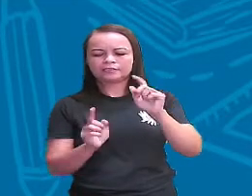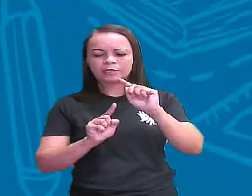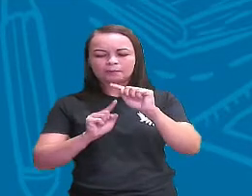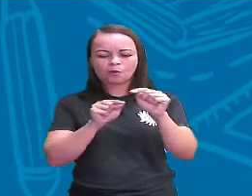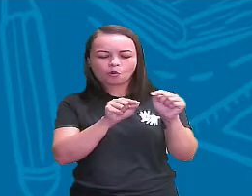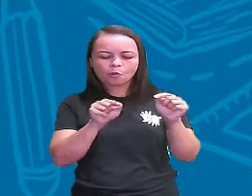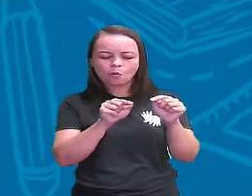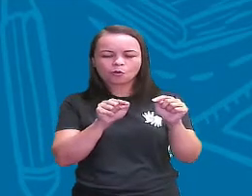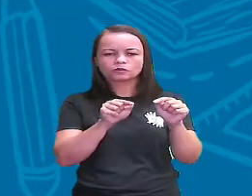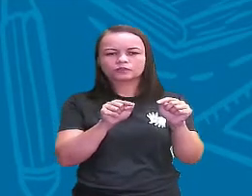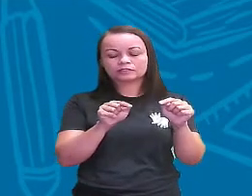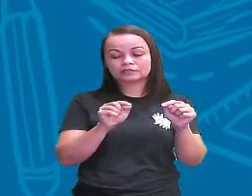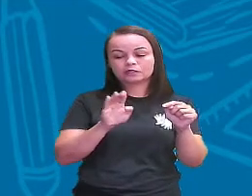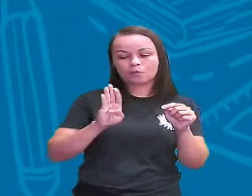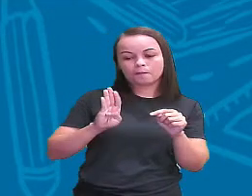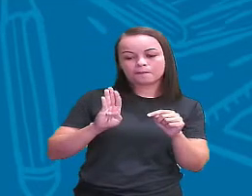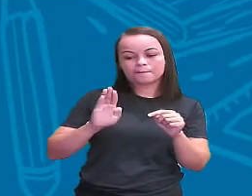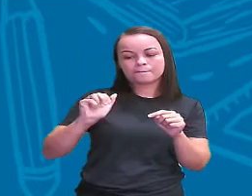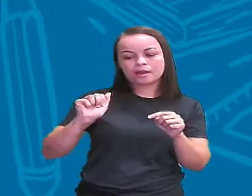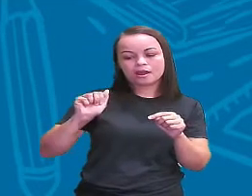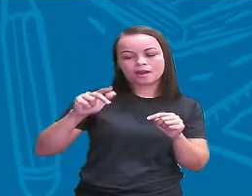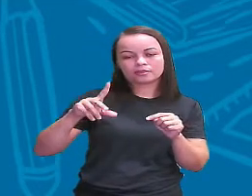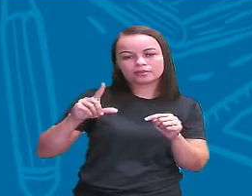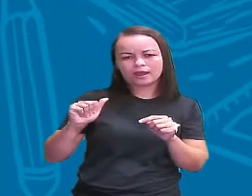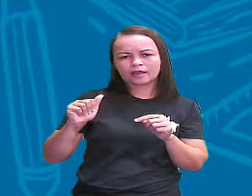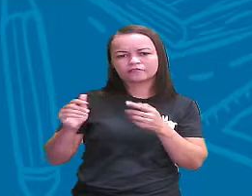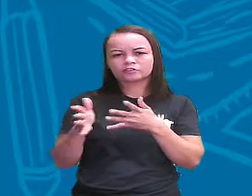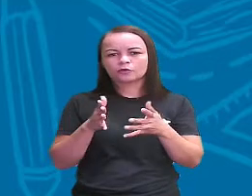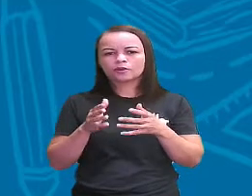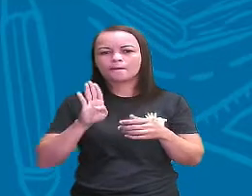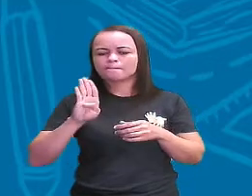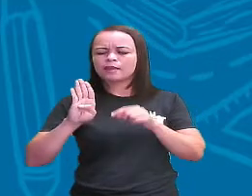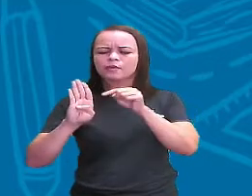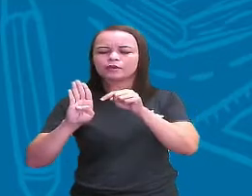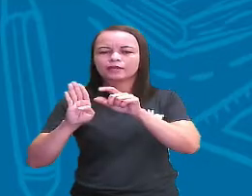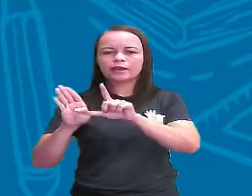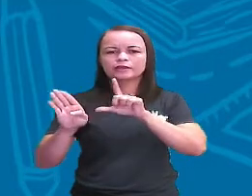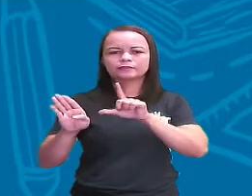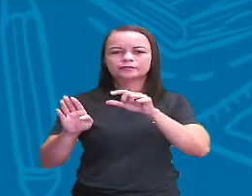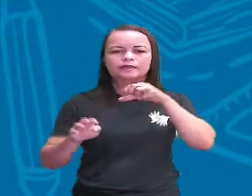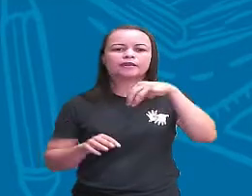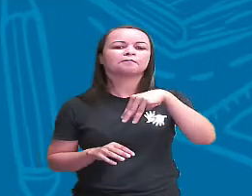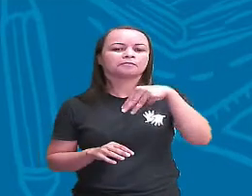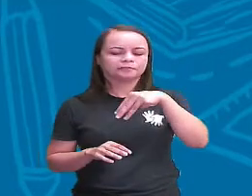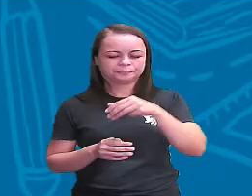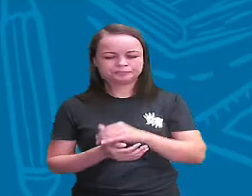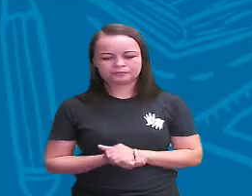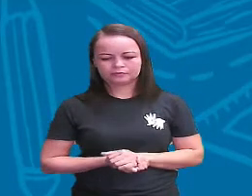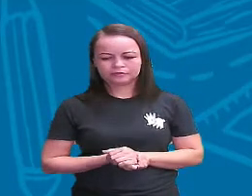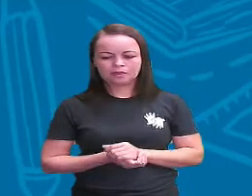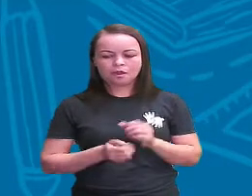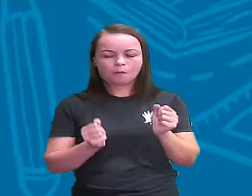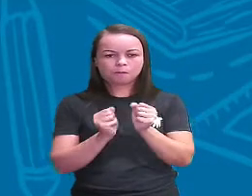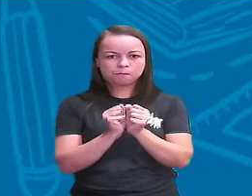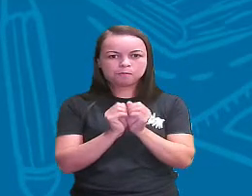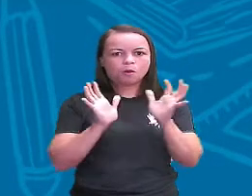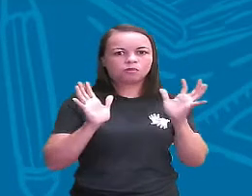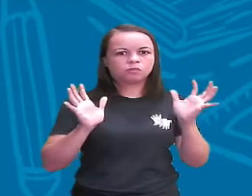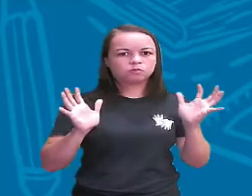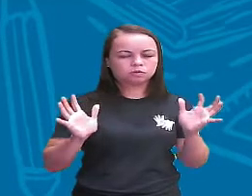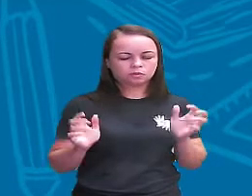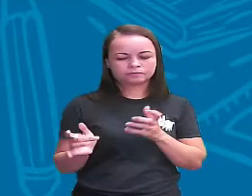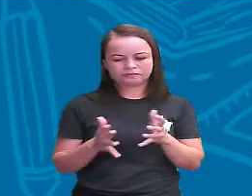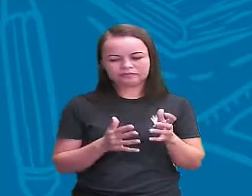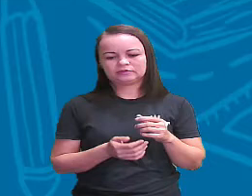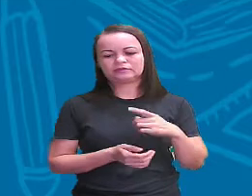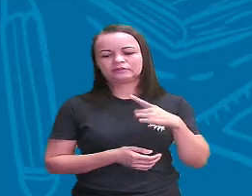Se é o B, eu vou colocar M. Na palavra bomba, temos aí após o tracinho a